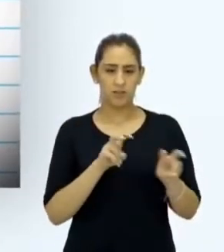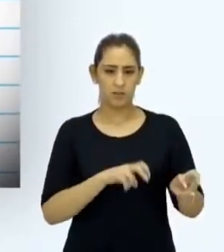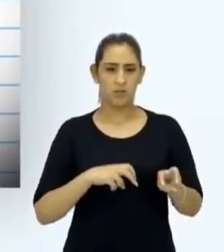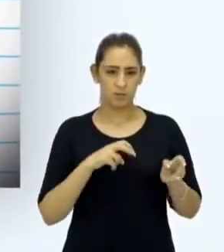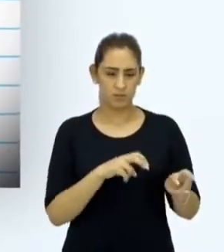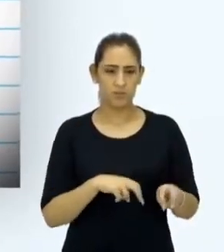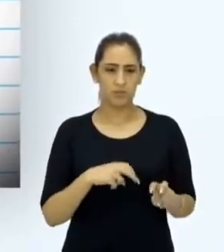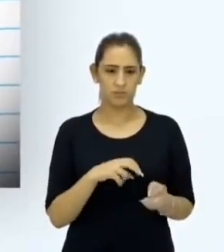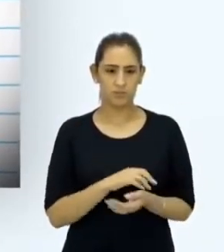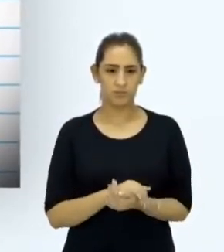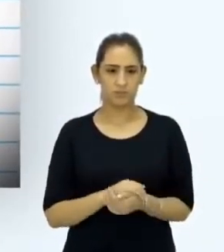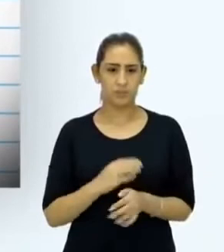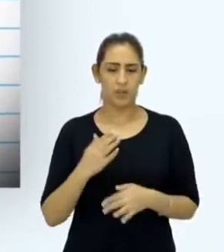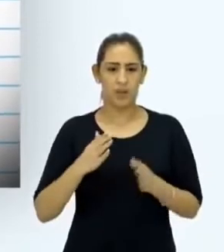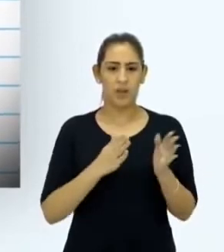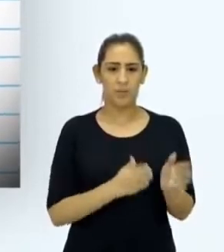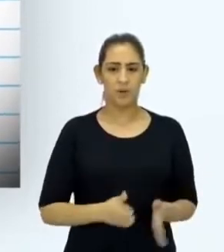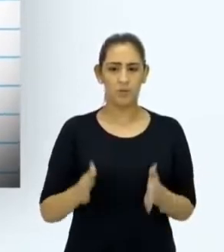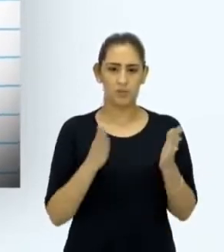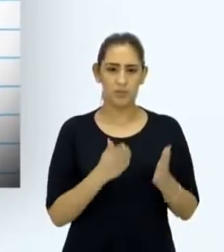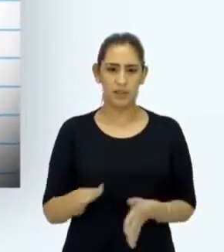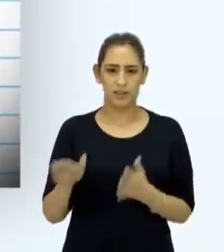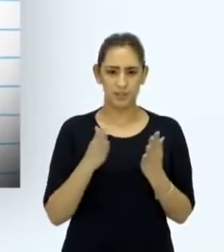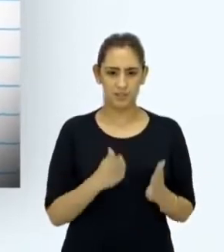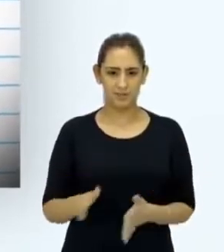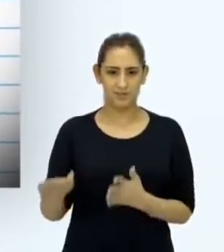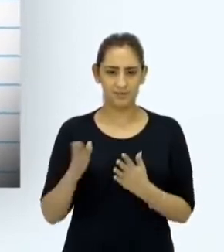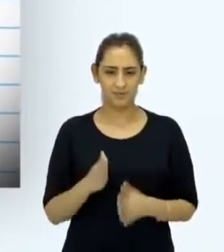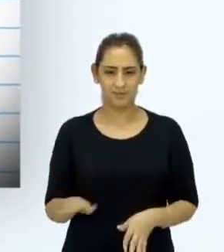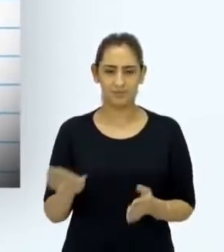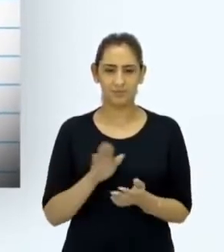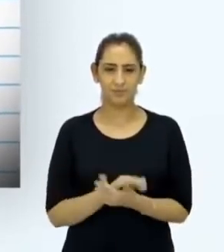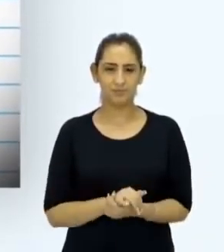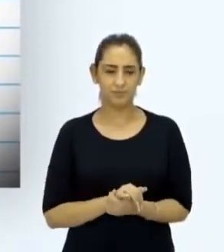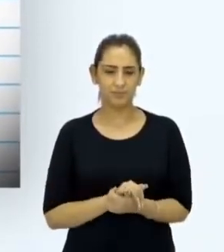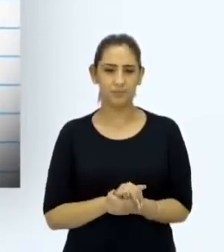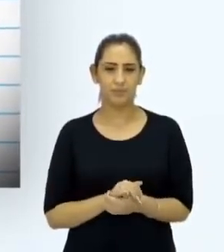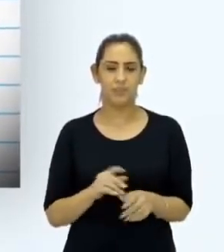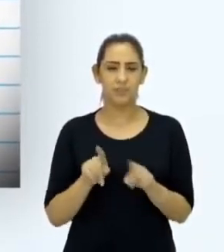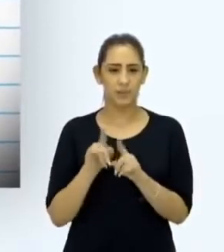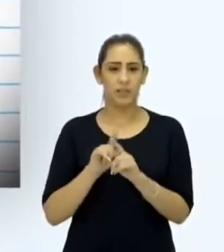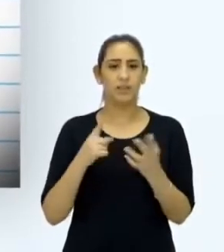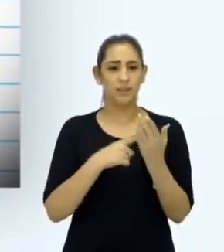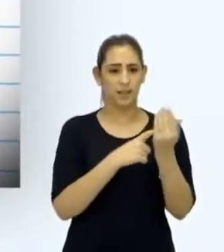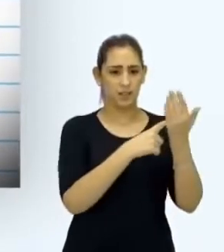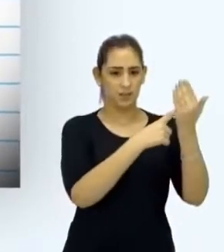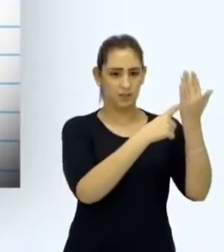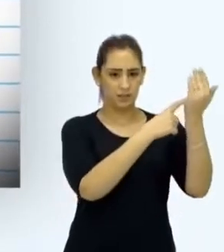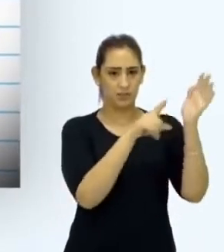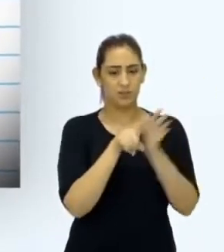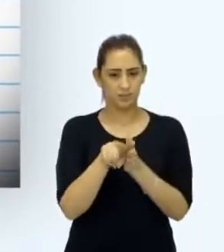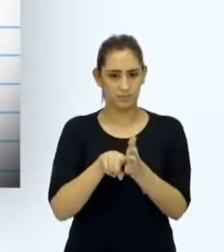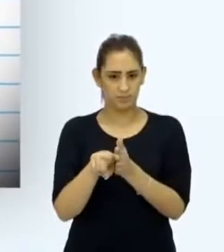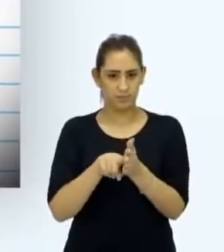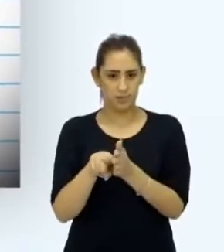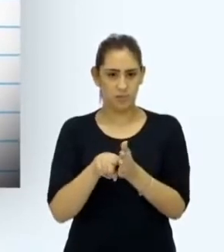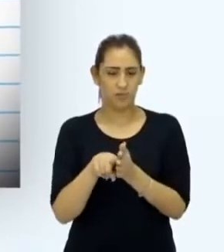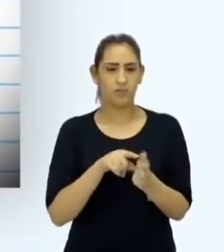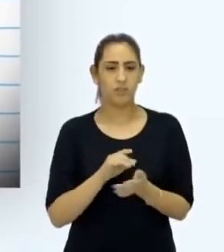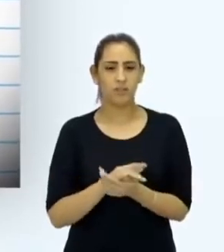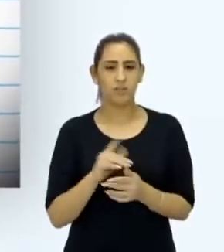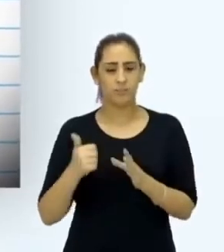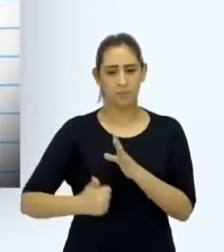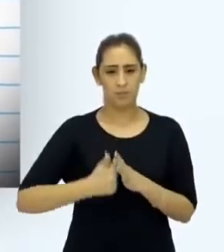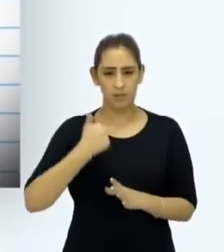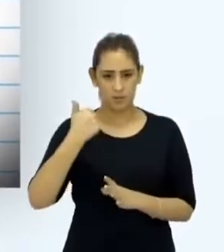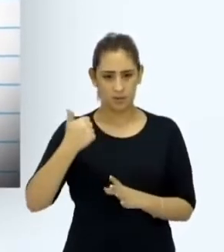política fundiária e produtividade. Além disso, importantes mudanças metodológicas e tecnológicas foram feitas para melhorar a